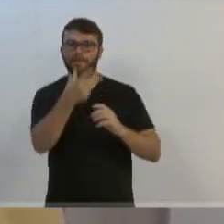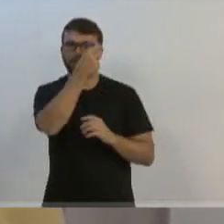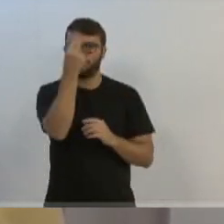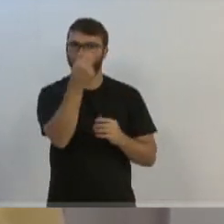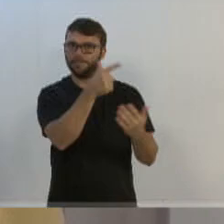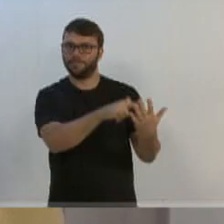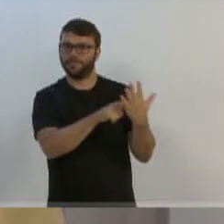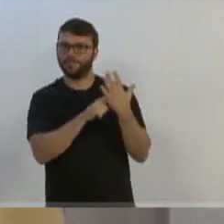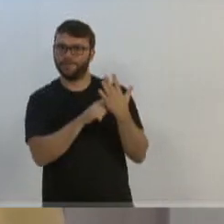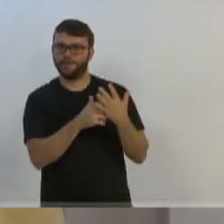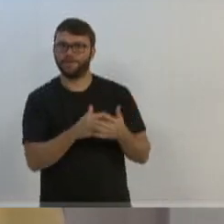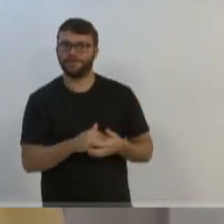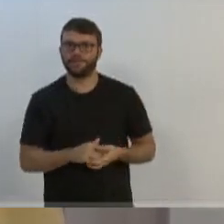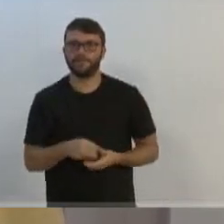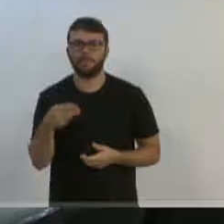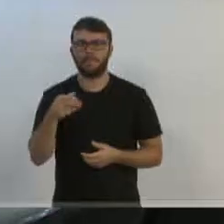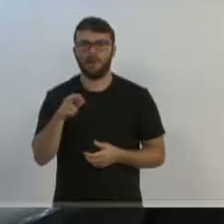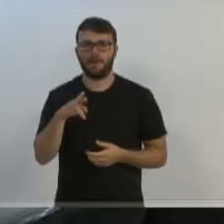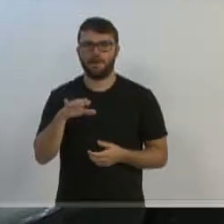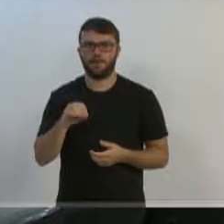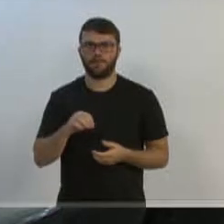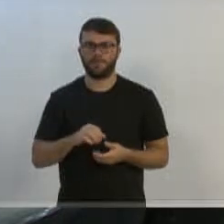gestão do prefeito Mário Hildebrand.